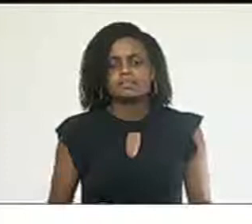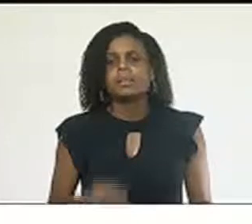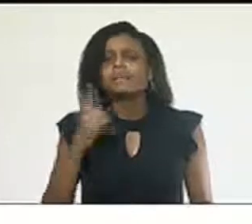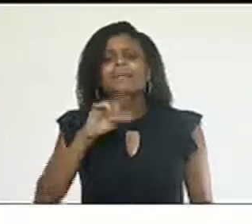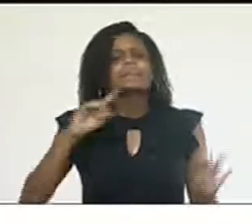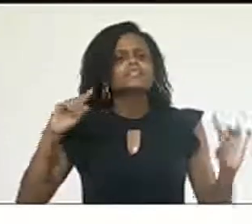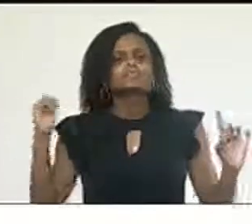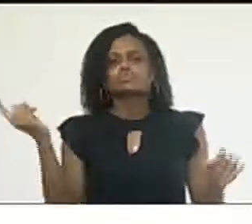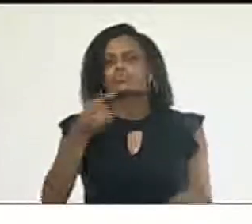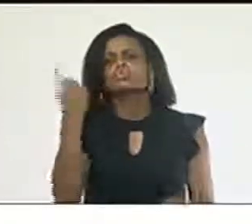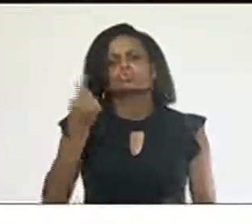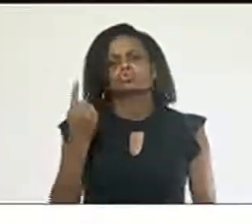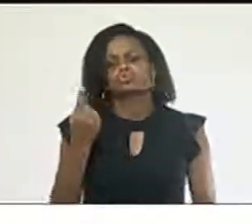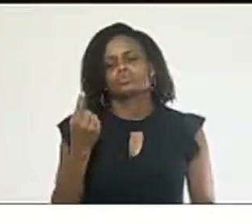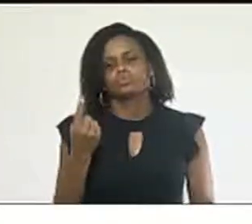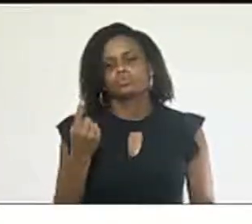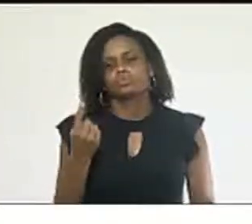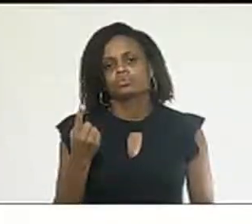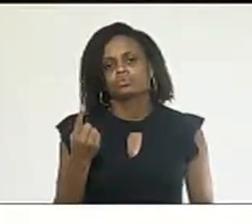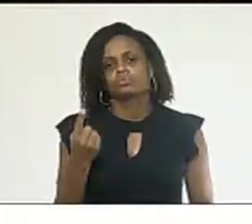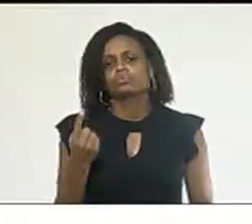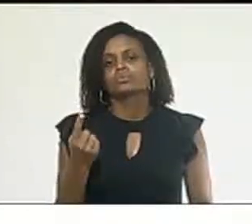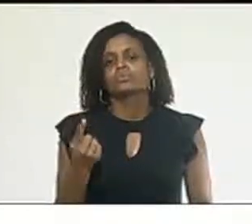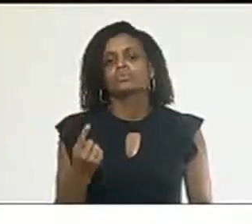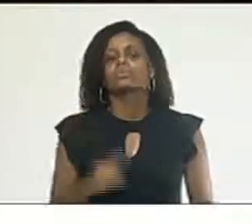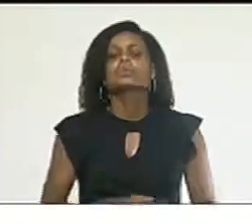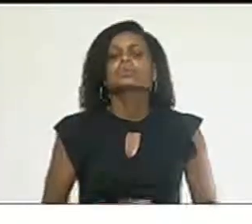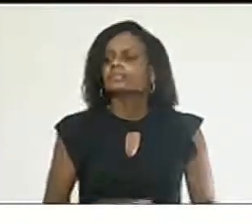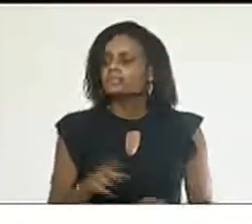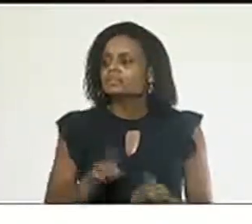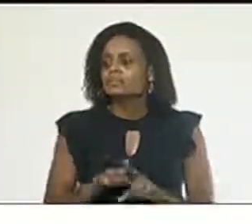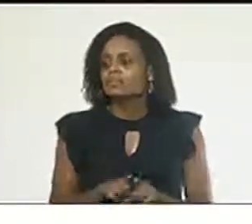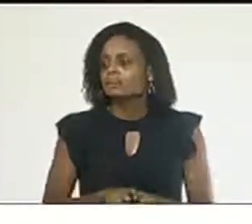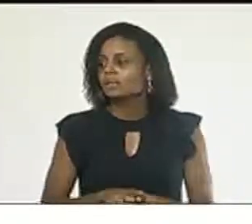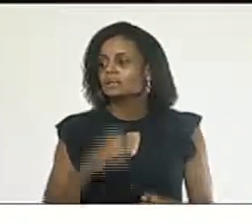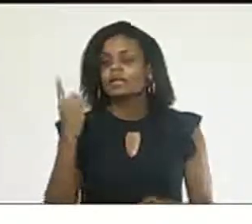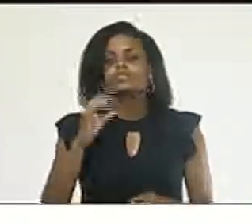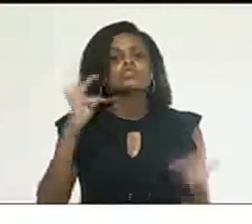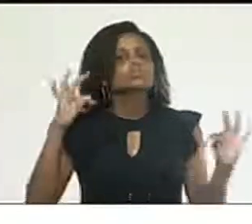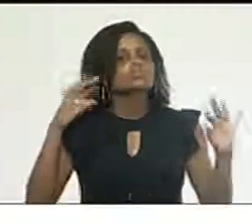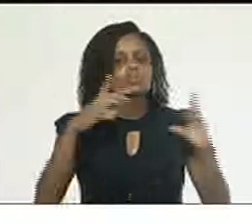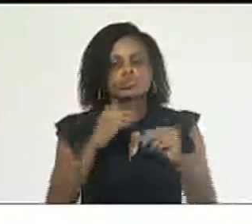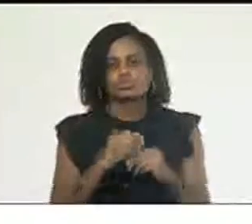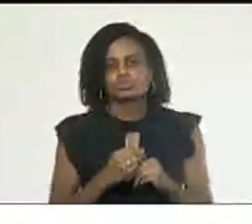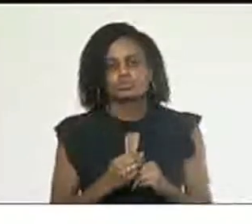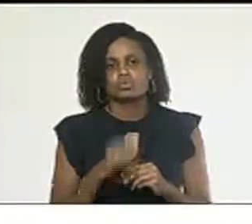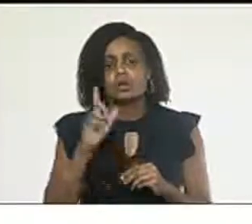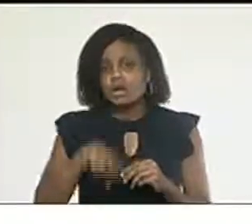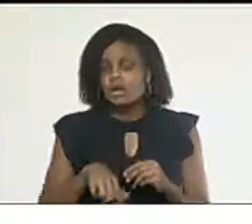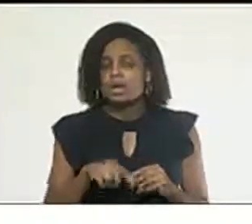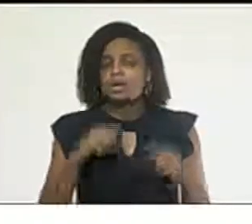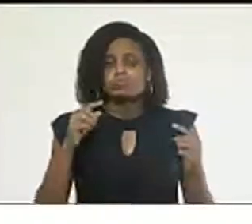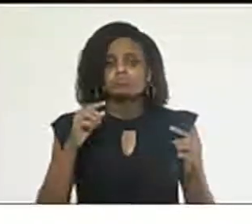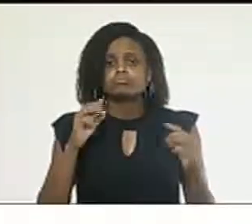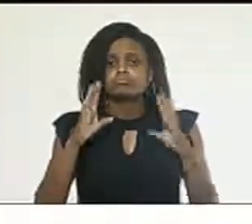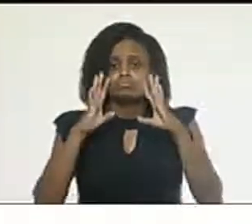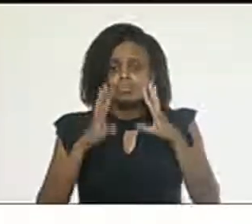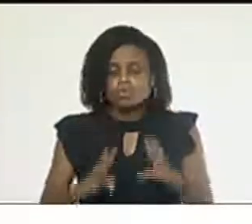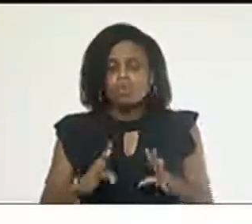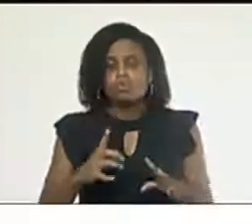Legislativa, ganha o cidadão e a cidadã lá fora, ganha todos nós. E é esse o propósito